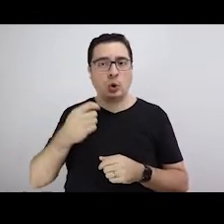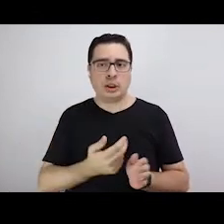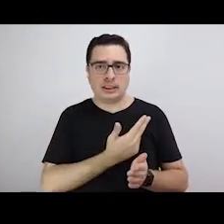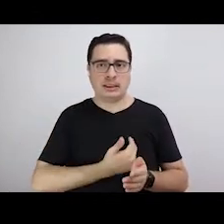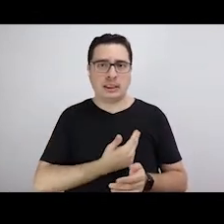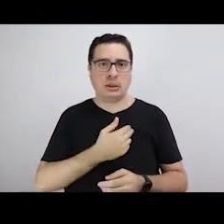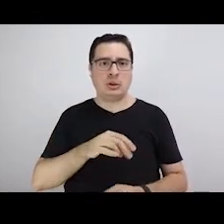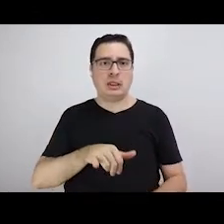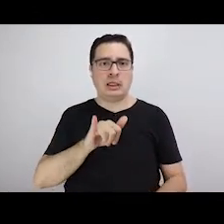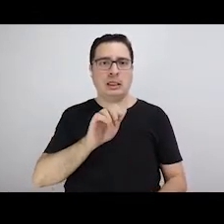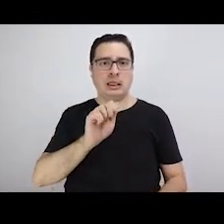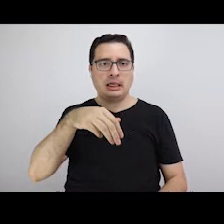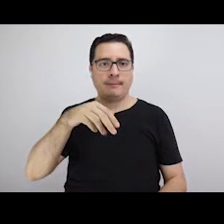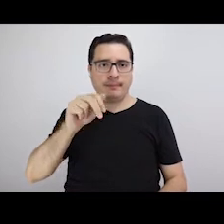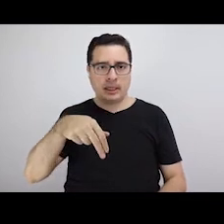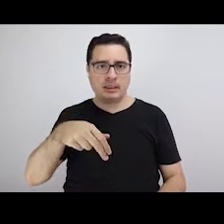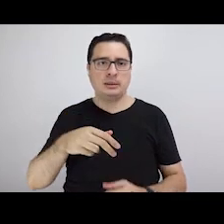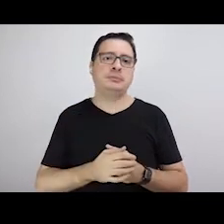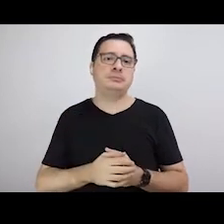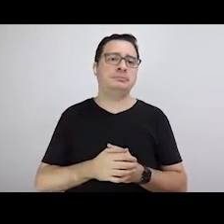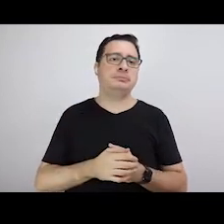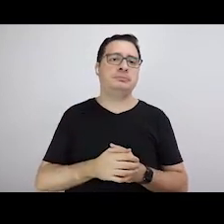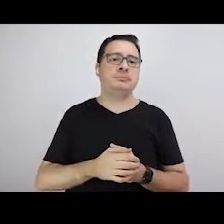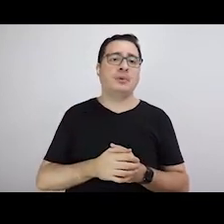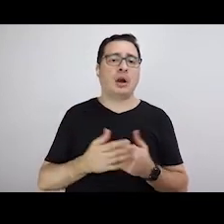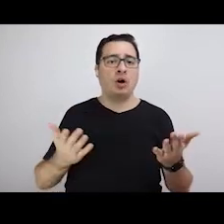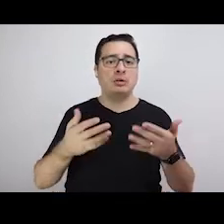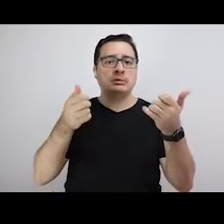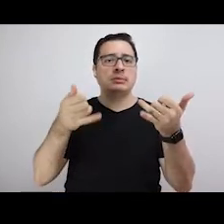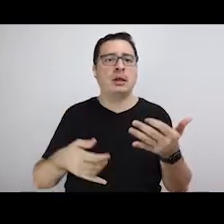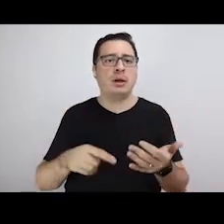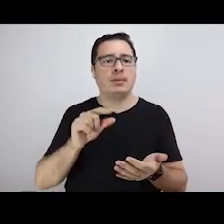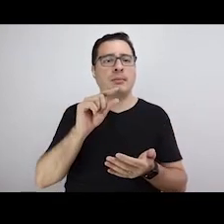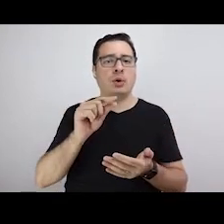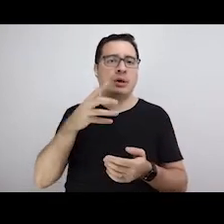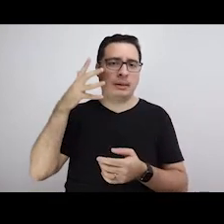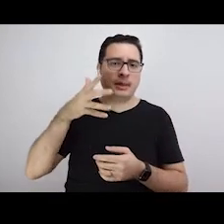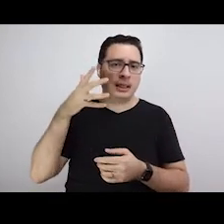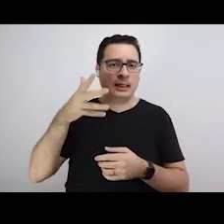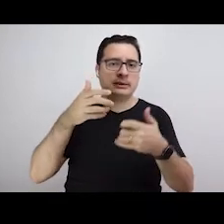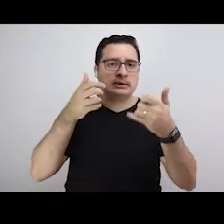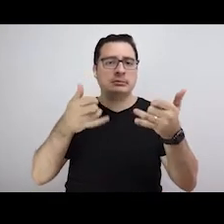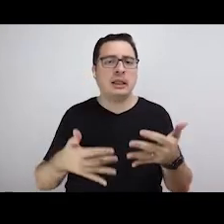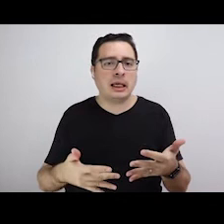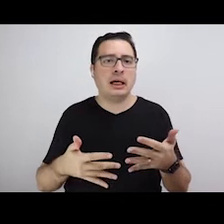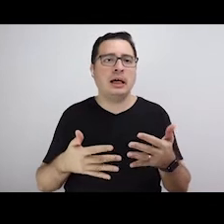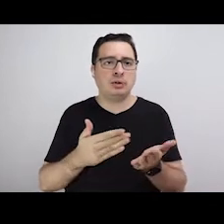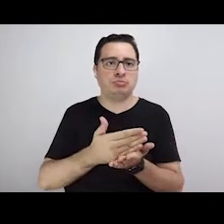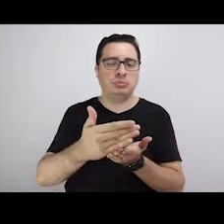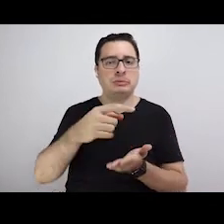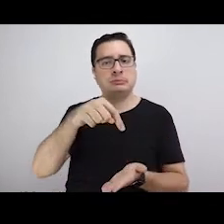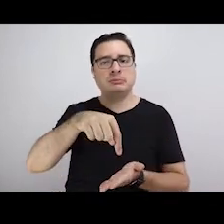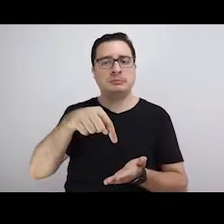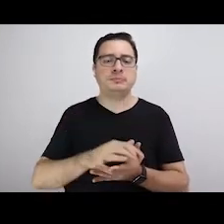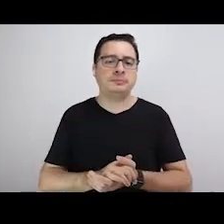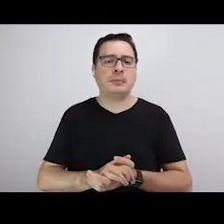Yaman. Isso aí. E vamos falar um pouquinho, começando aqui da palestra, falando um pouquinho da introdução. A